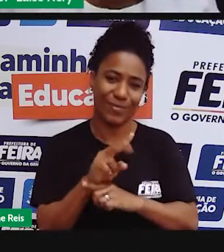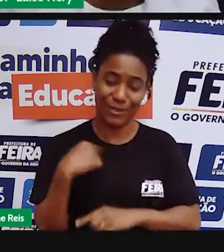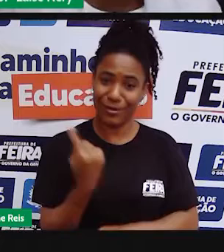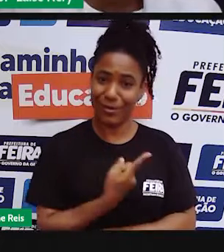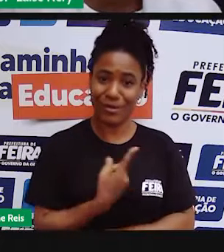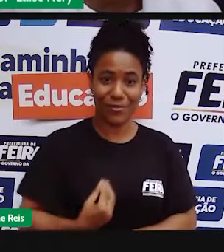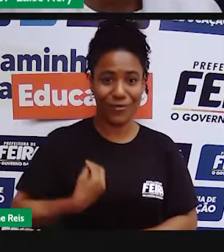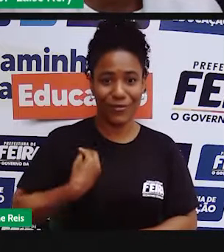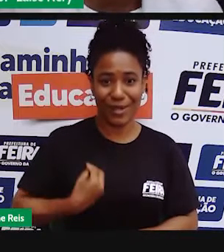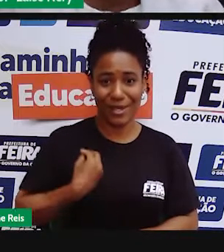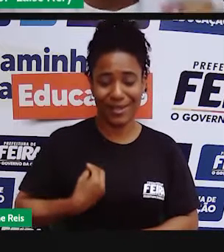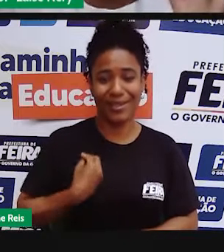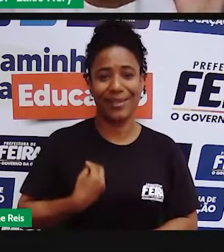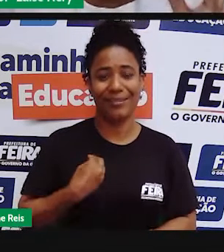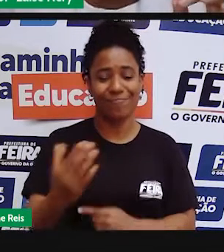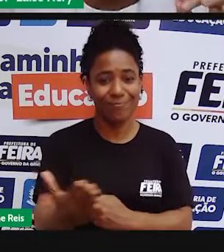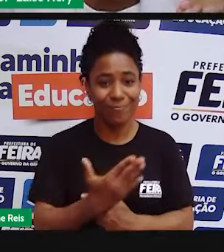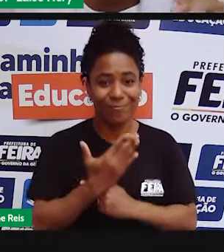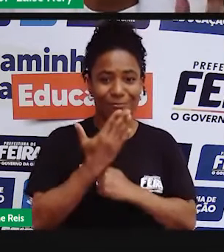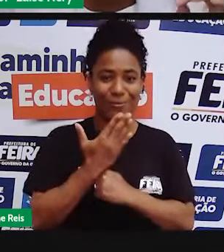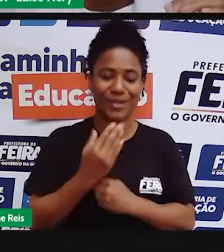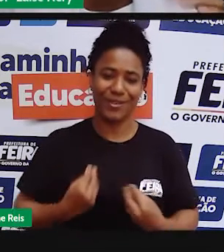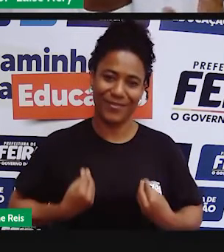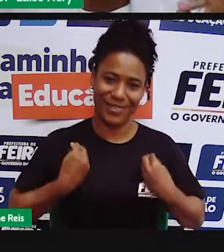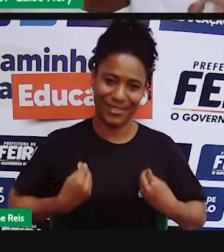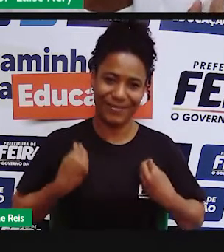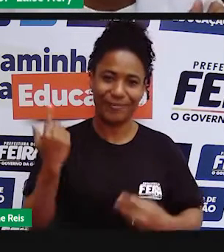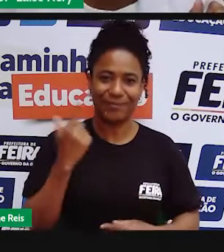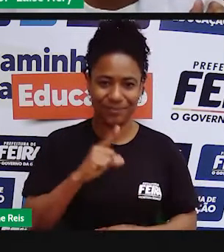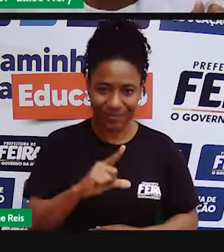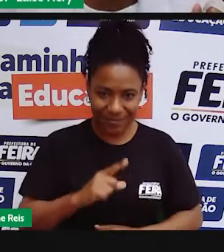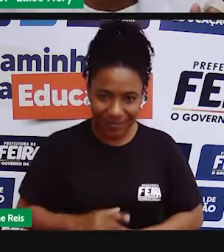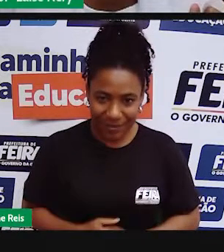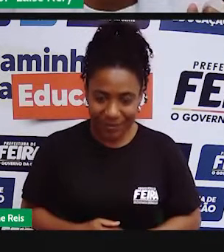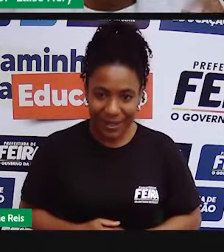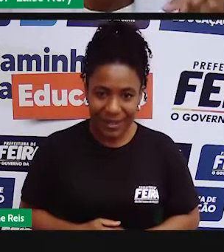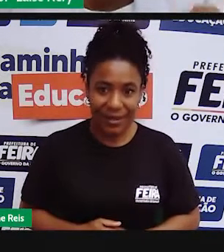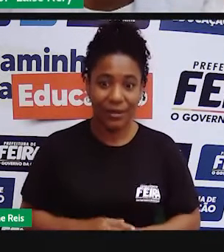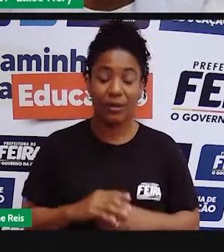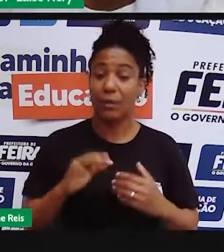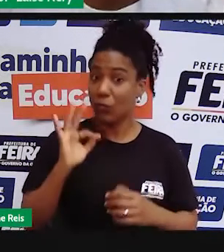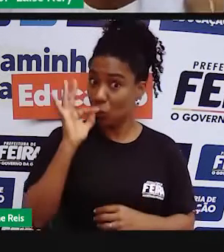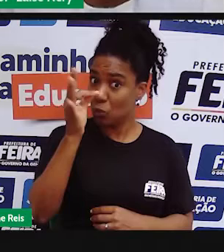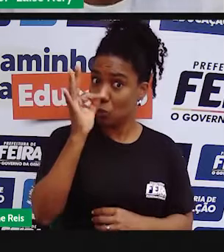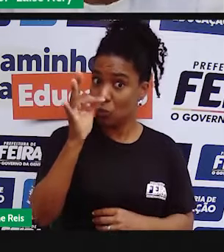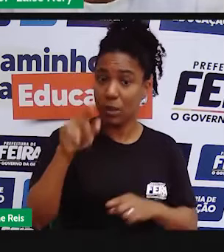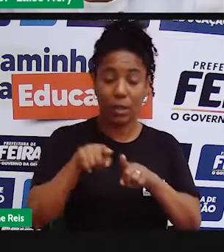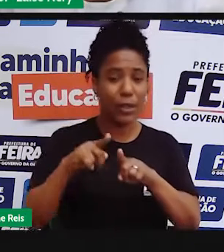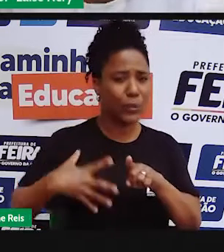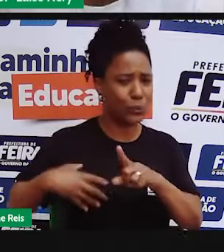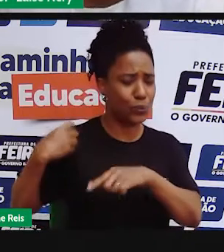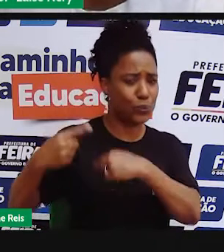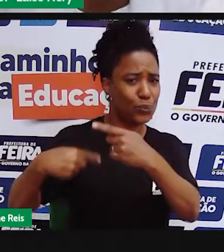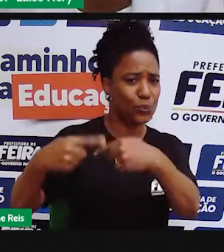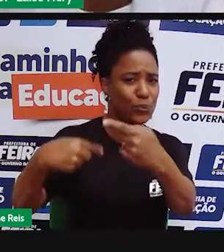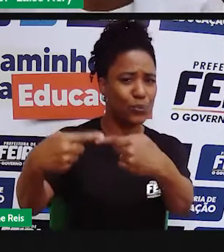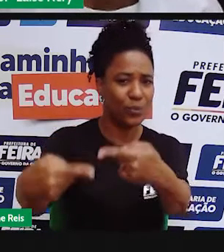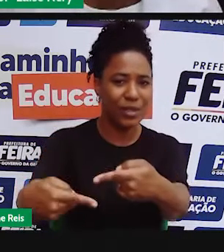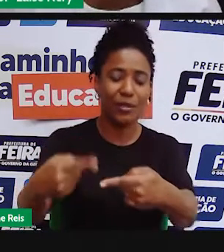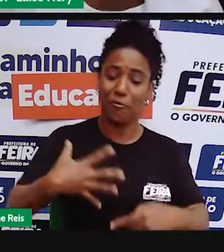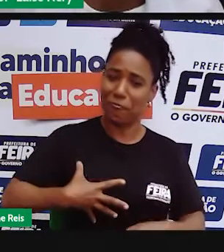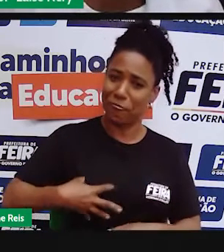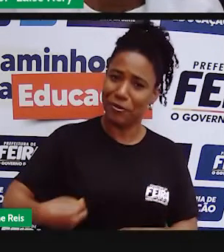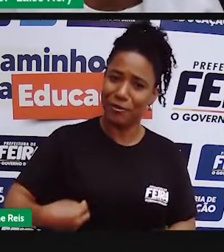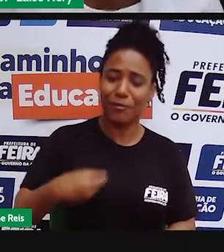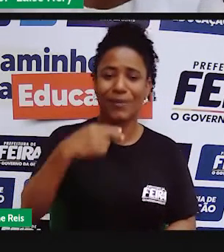nós vivemos, porque nós precisamos dele para viver e para sobreviver. Não só nós, mas as gerações que vêm